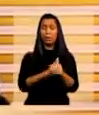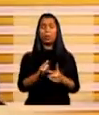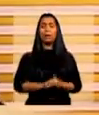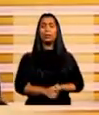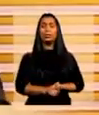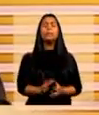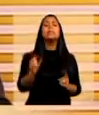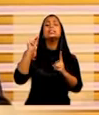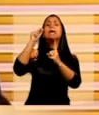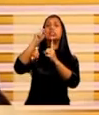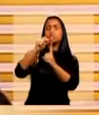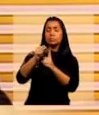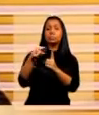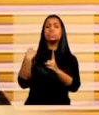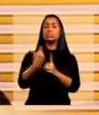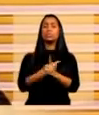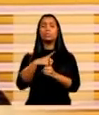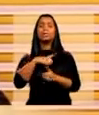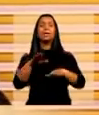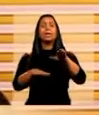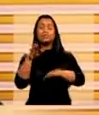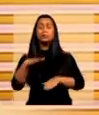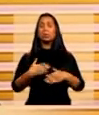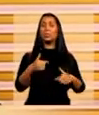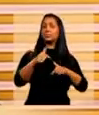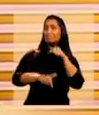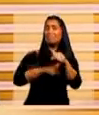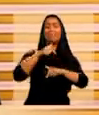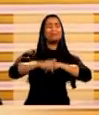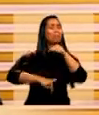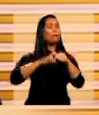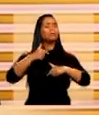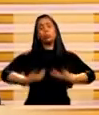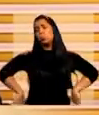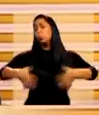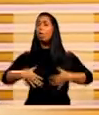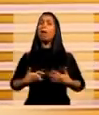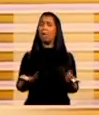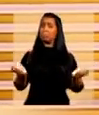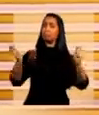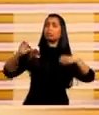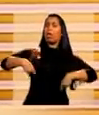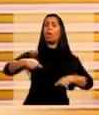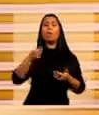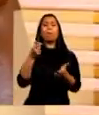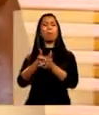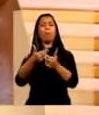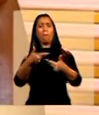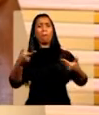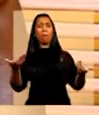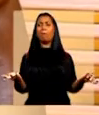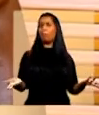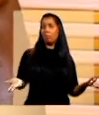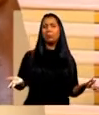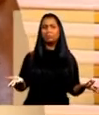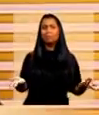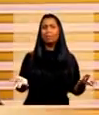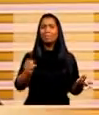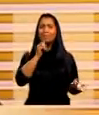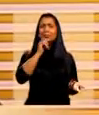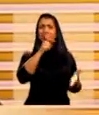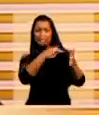isso. E aquele desafio que a gente tem às vezes, poxa, eu trabalho tanto, eu mereço também esses gastos. Poxa,